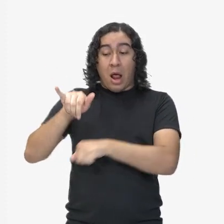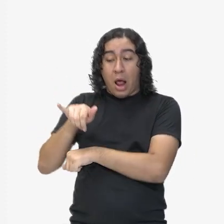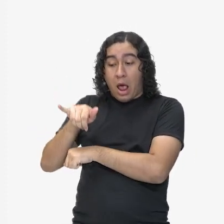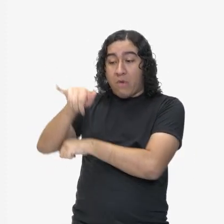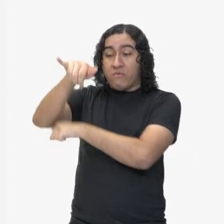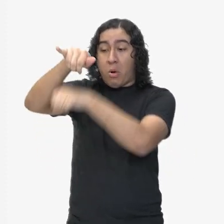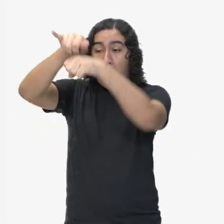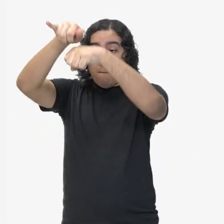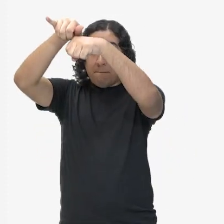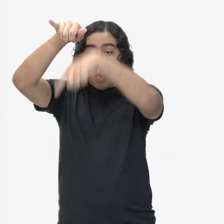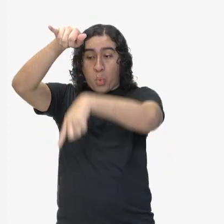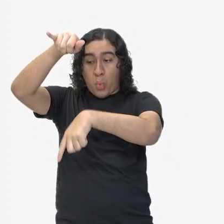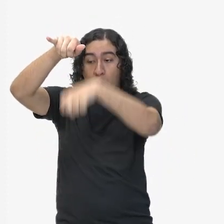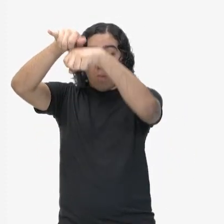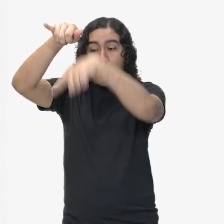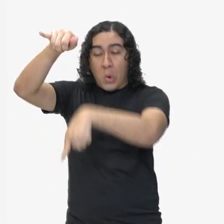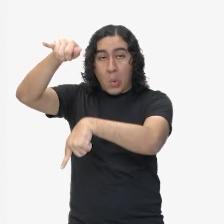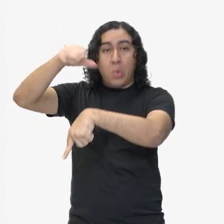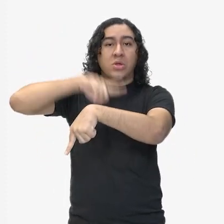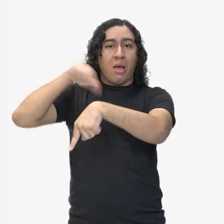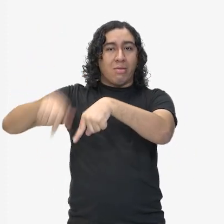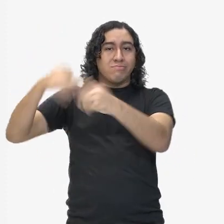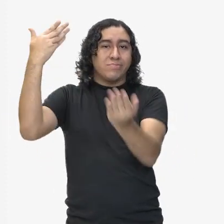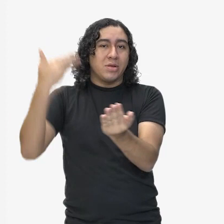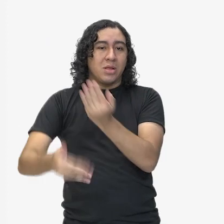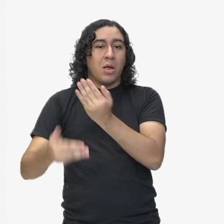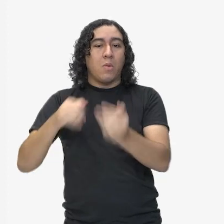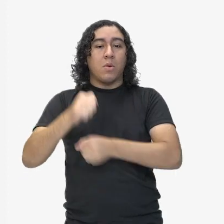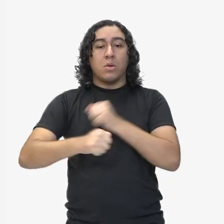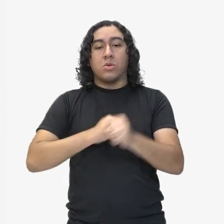os revoltosos, que foram derrotados em